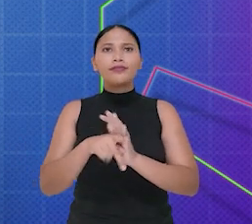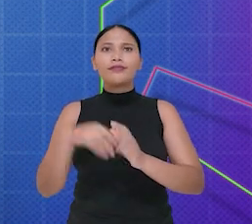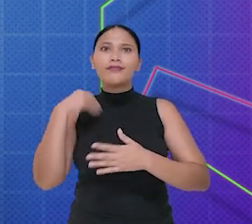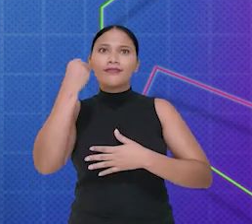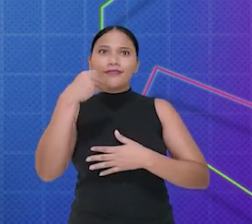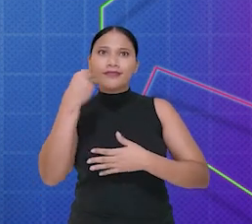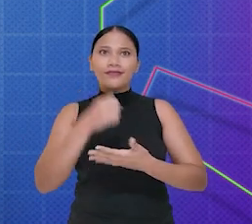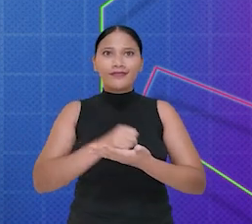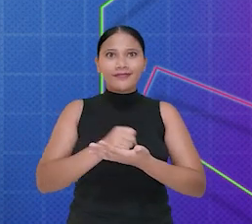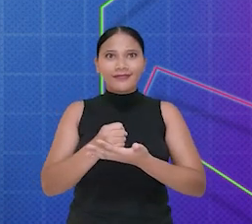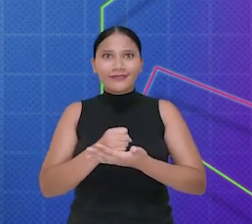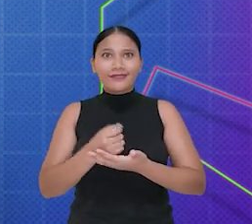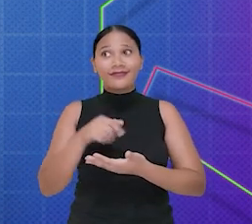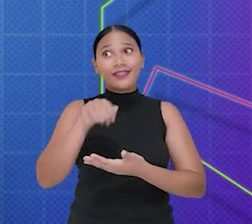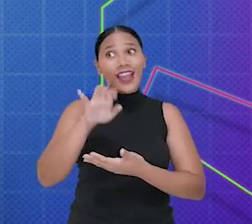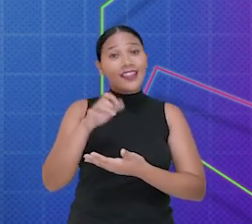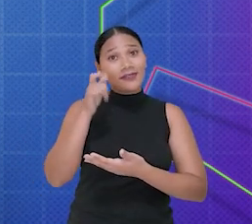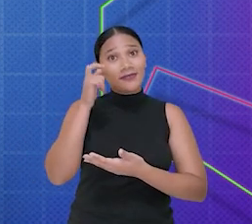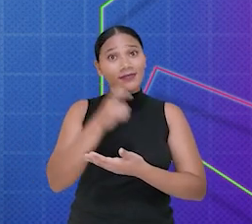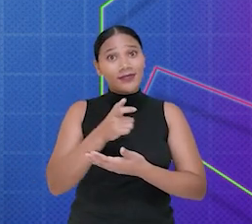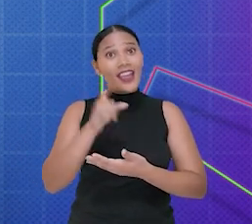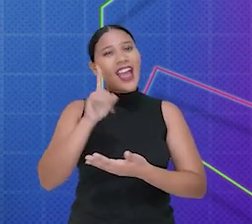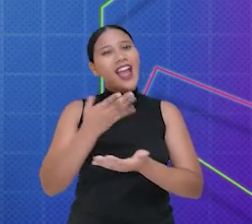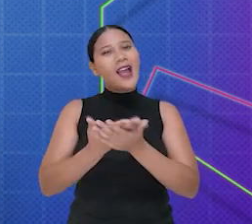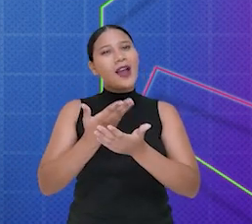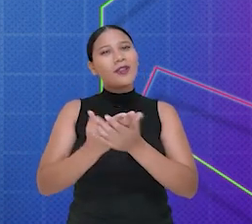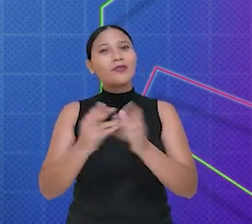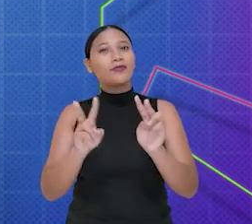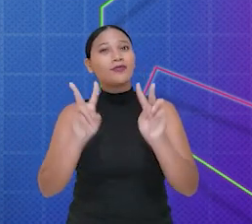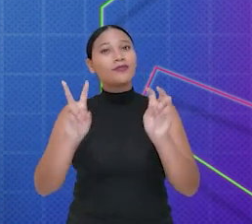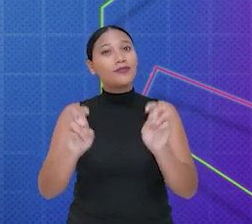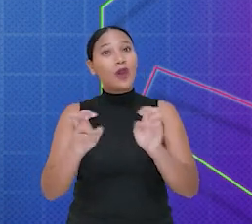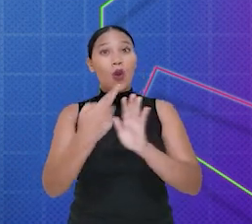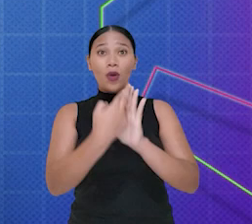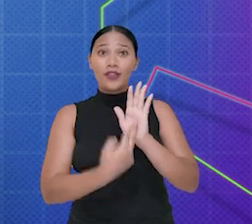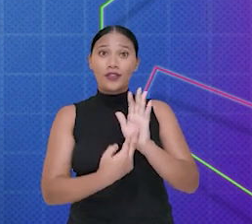a experiência do jogador. Essa